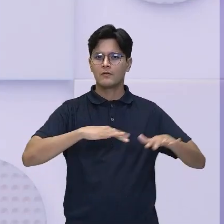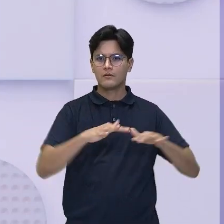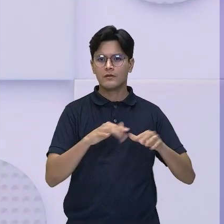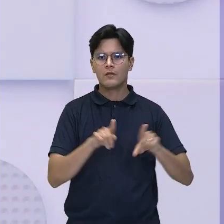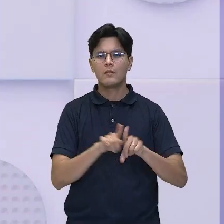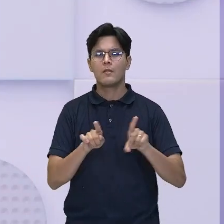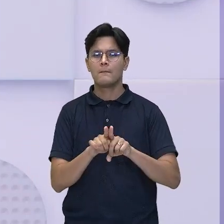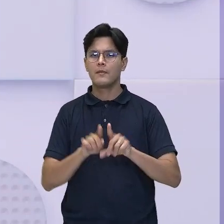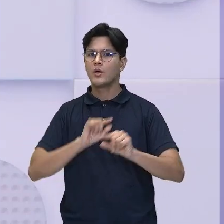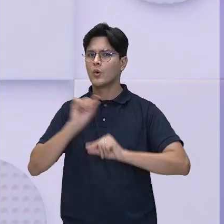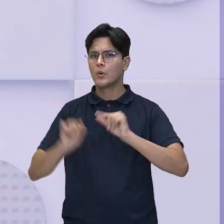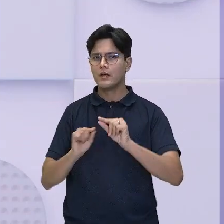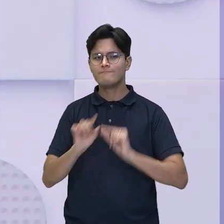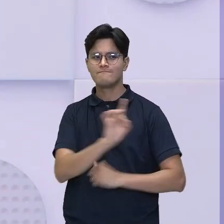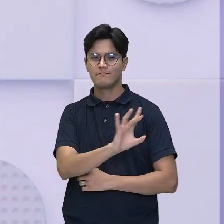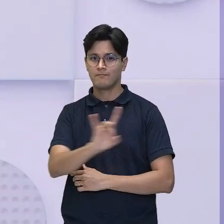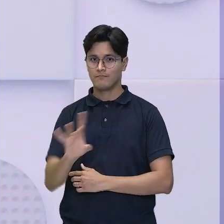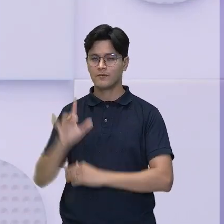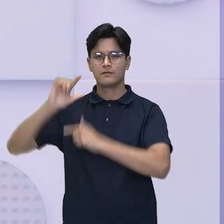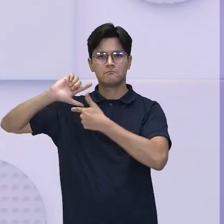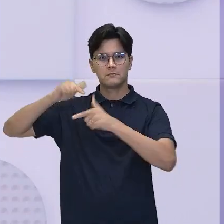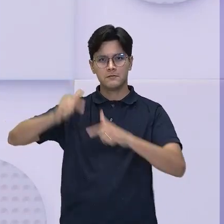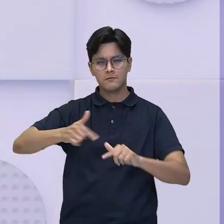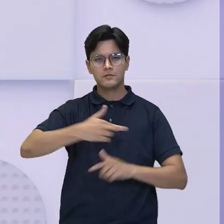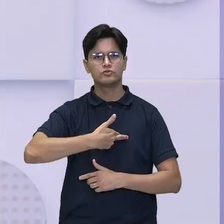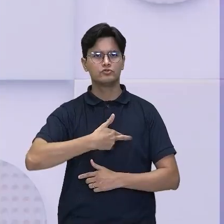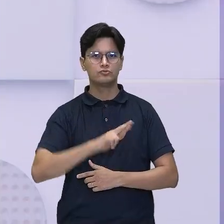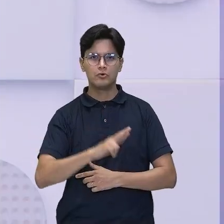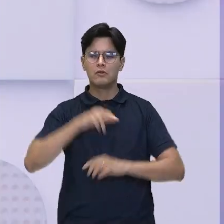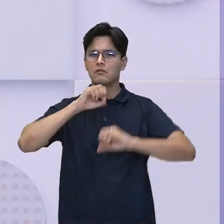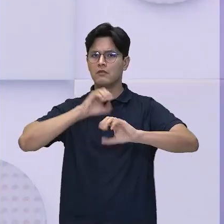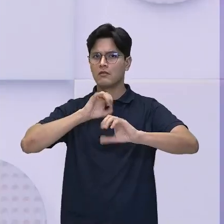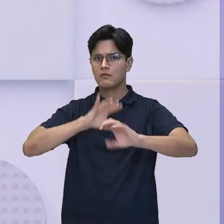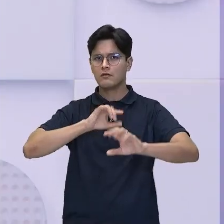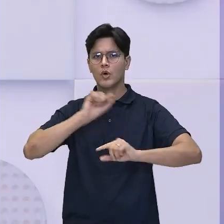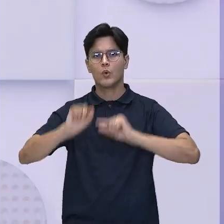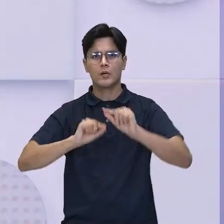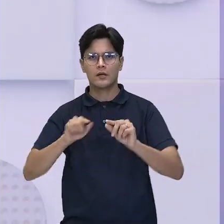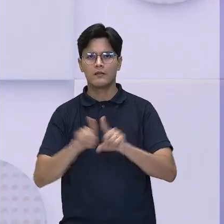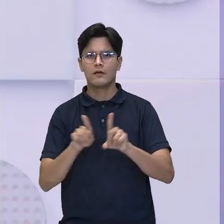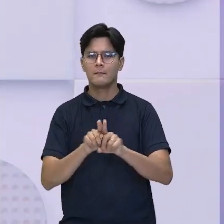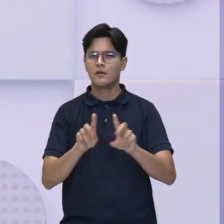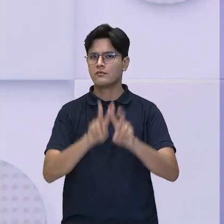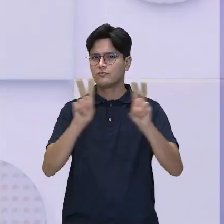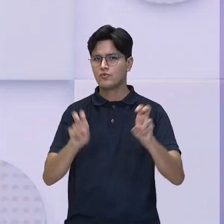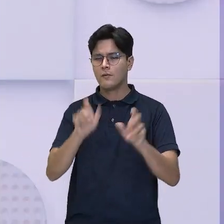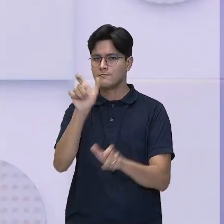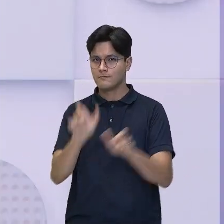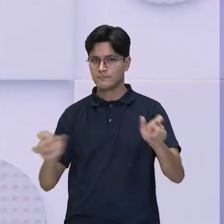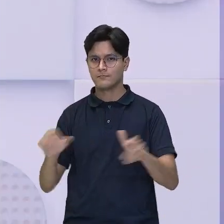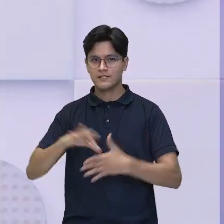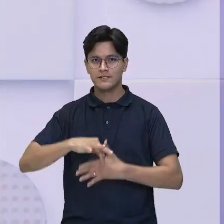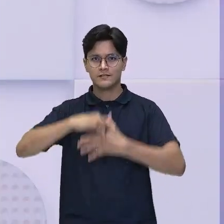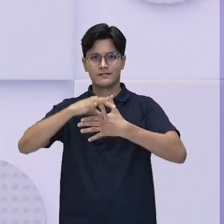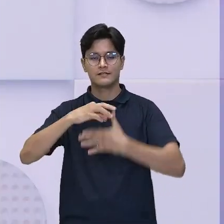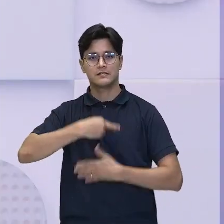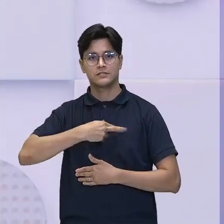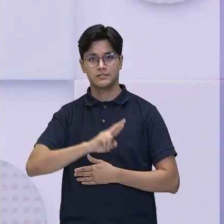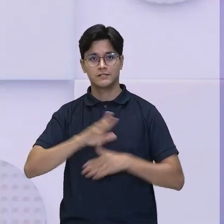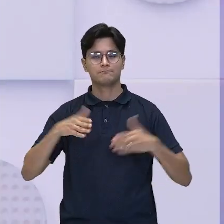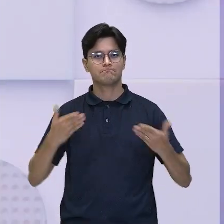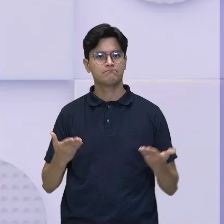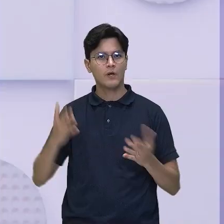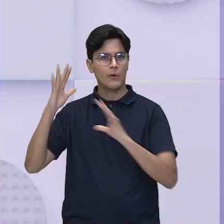religiosa tem a dizer sobre também as lideranças religiosas. Então vamos, na verdade, fazer um apanhado